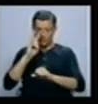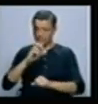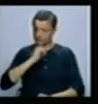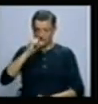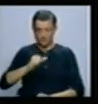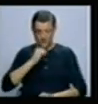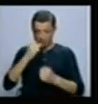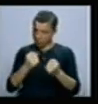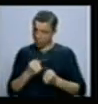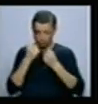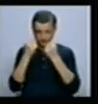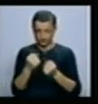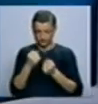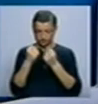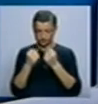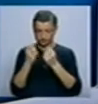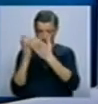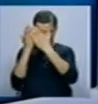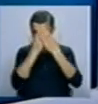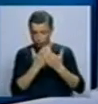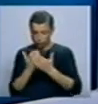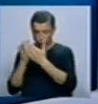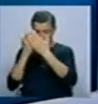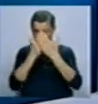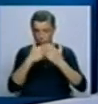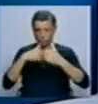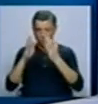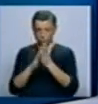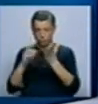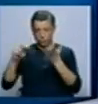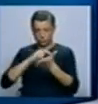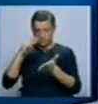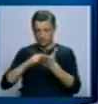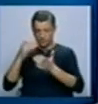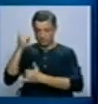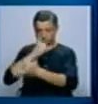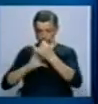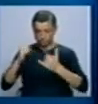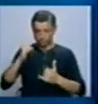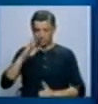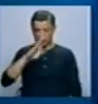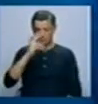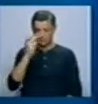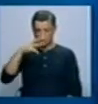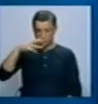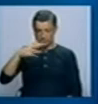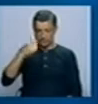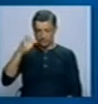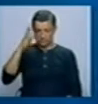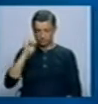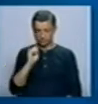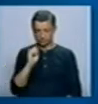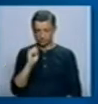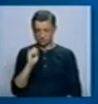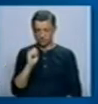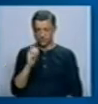lá chegar. E, portanto, o que este estudo diz é que vamos todos esperar pelo sucessor do Hubble, o famoso James Webb, para ver se temos mais novidades. Mas olha, enquanto não,